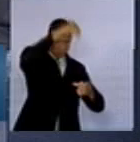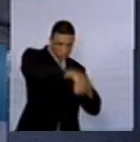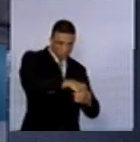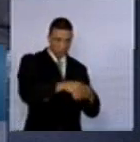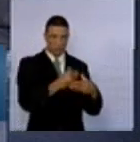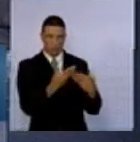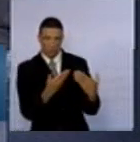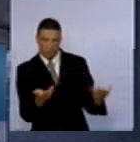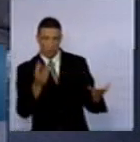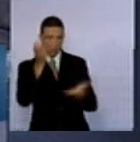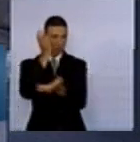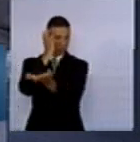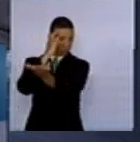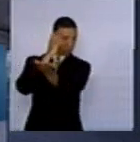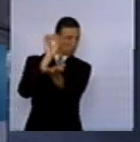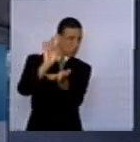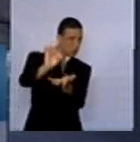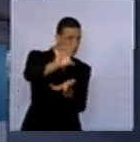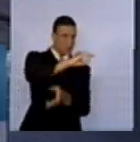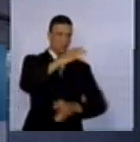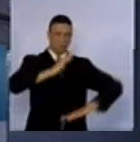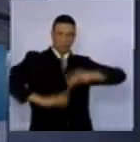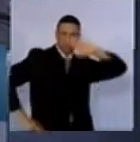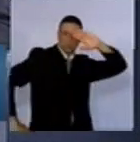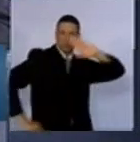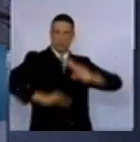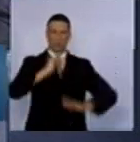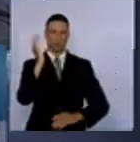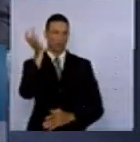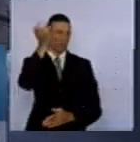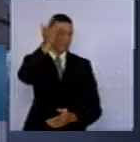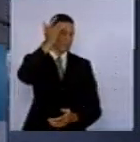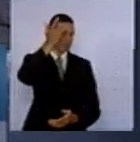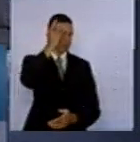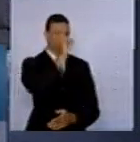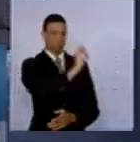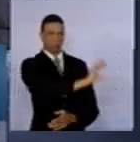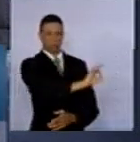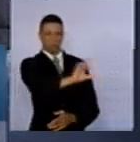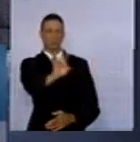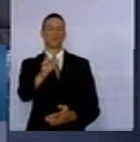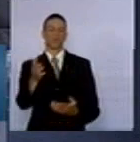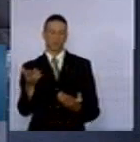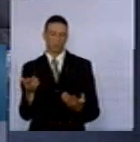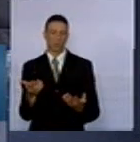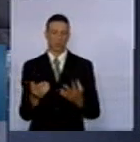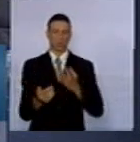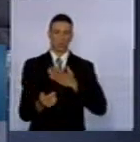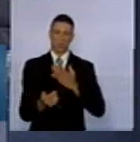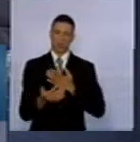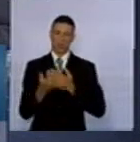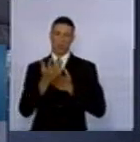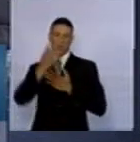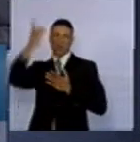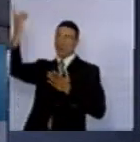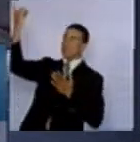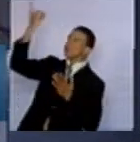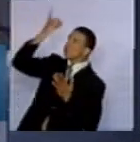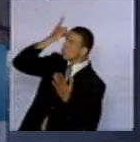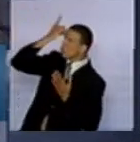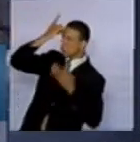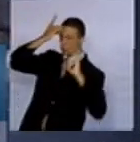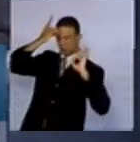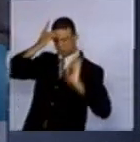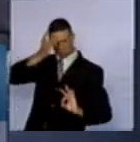contando com a inteligência capacidade de discernimento não tenho o dom e nem a pretensão de ter